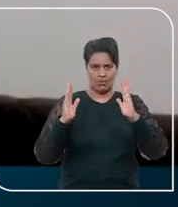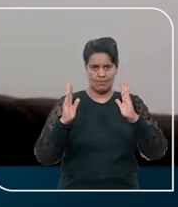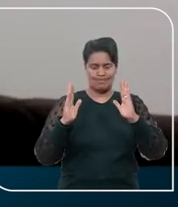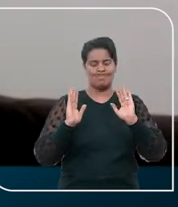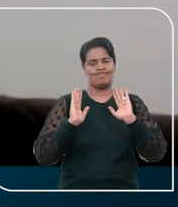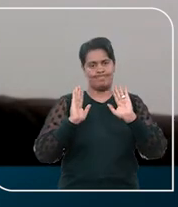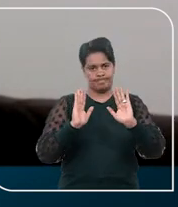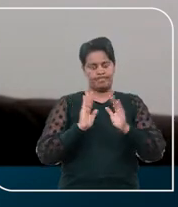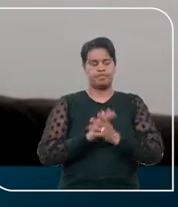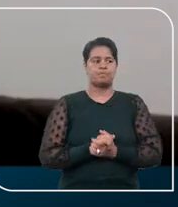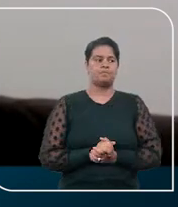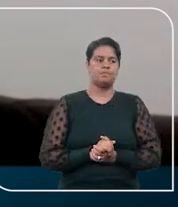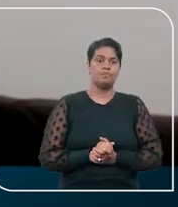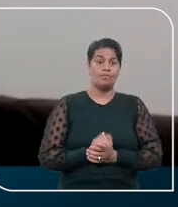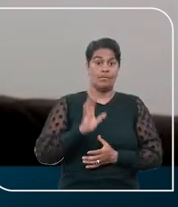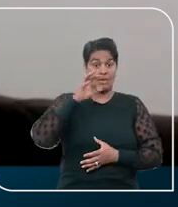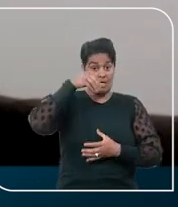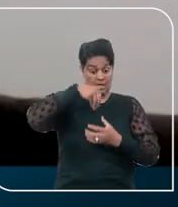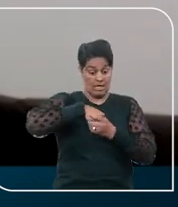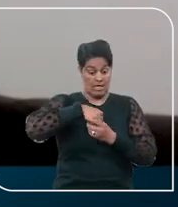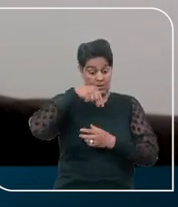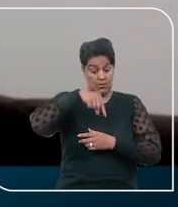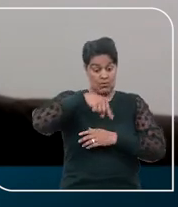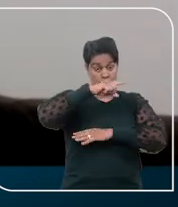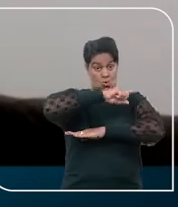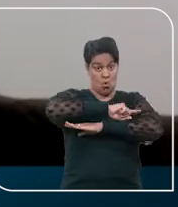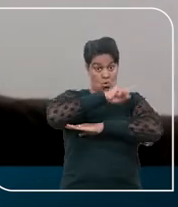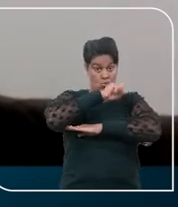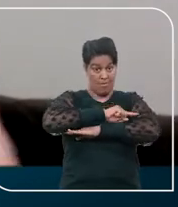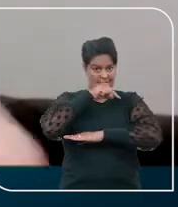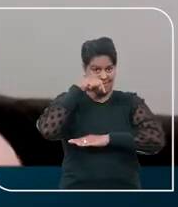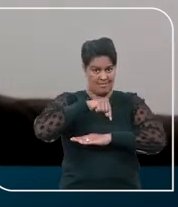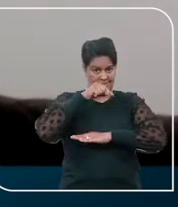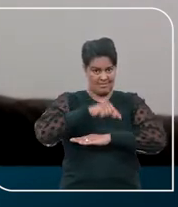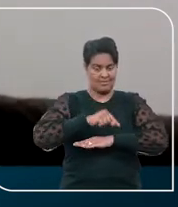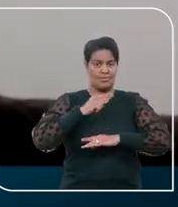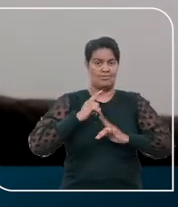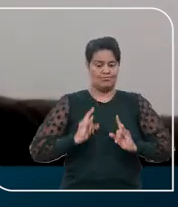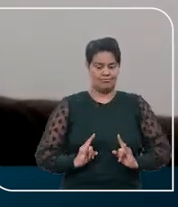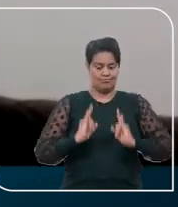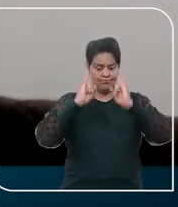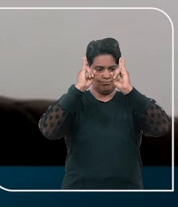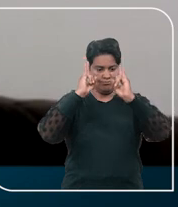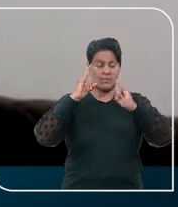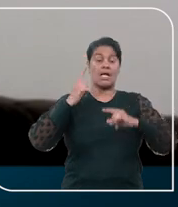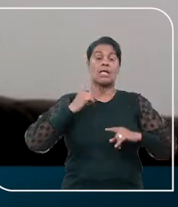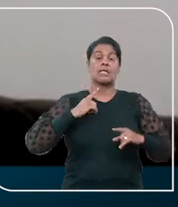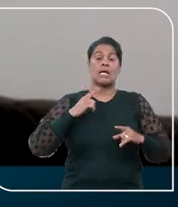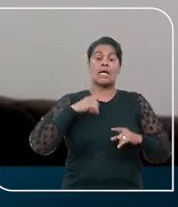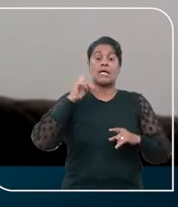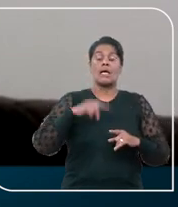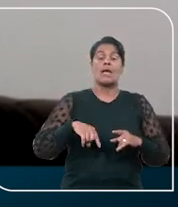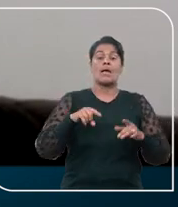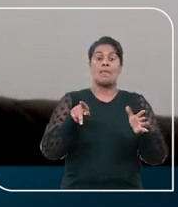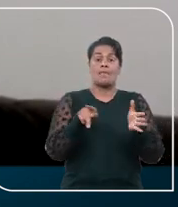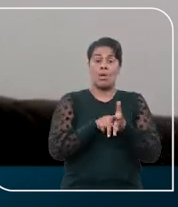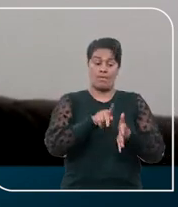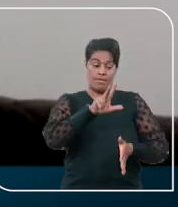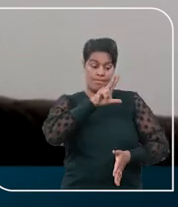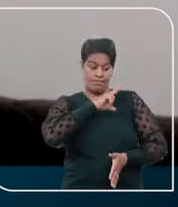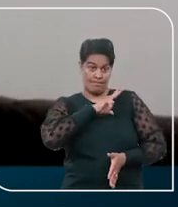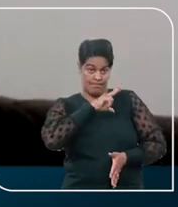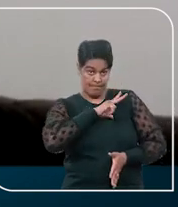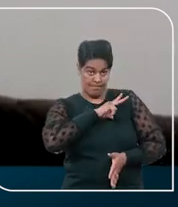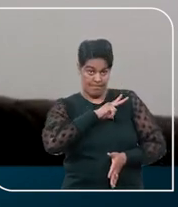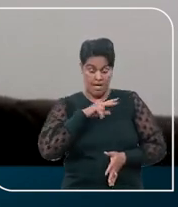estrutura complexa, existe esse vínculo indissociável, né, de unidades privativas e de partes comuns. E